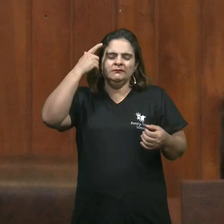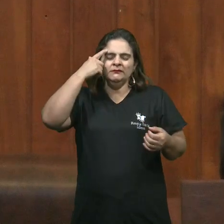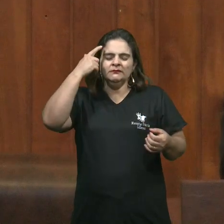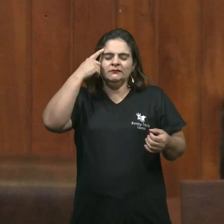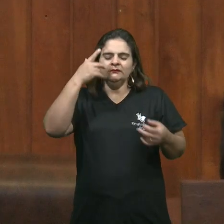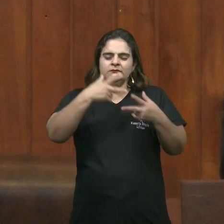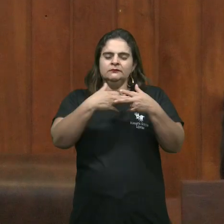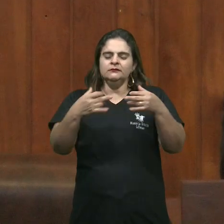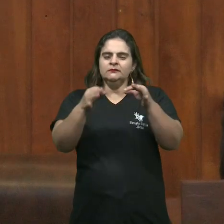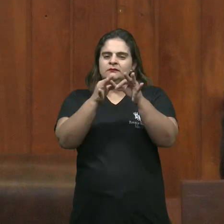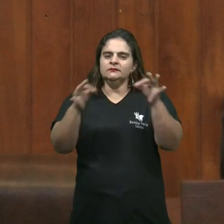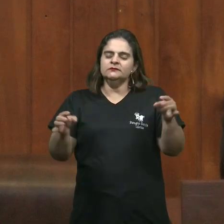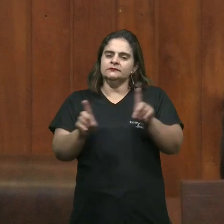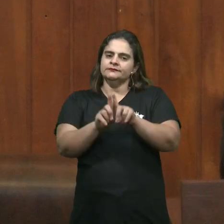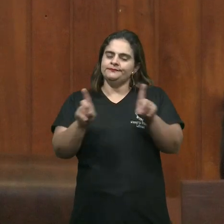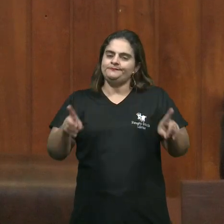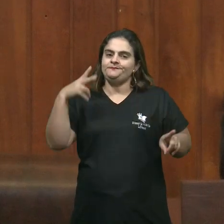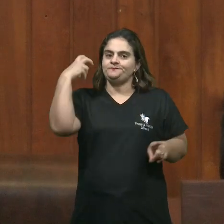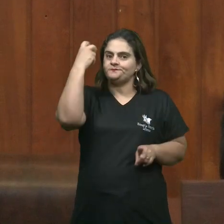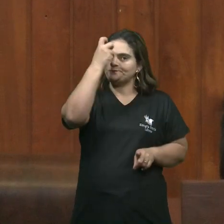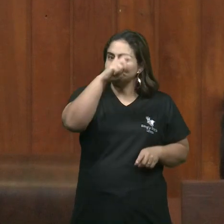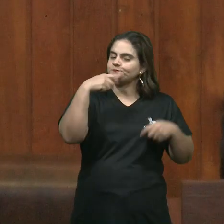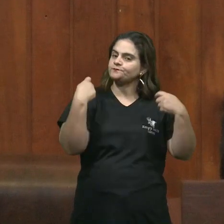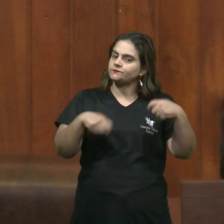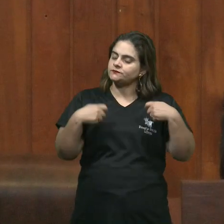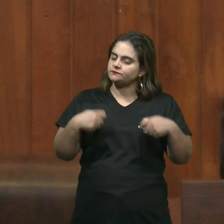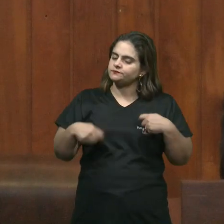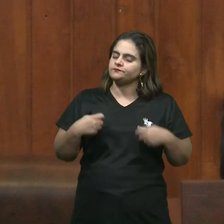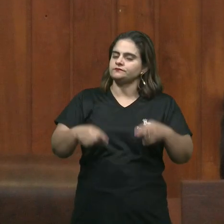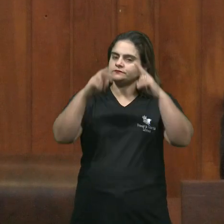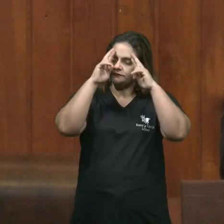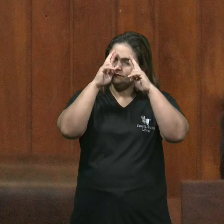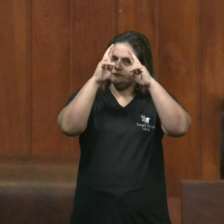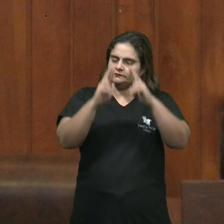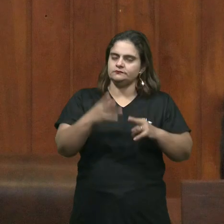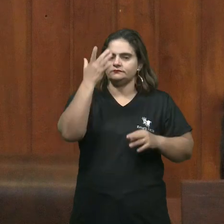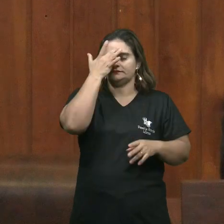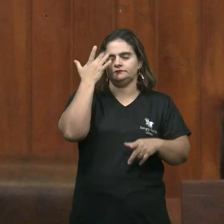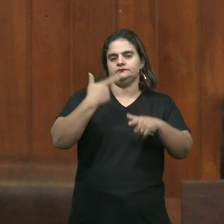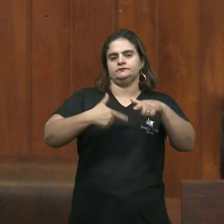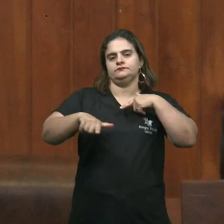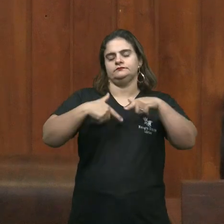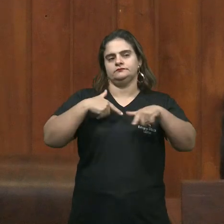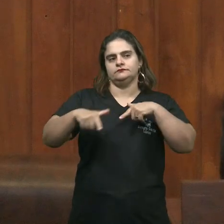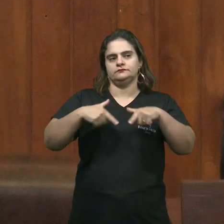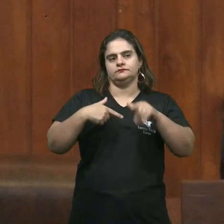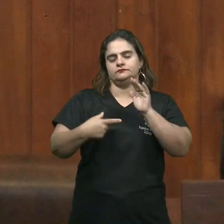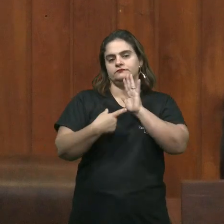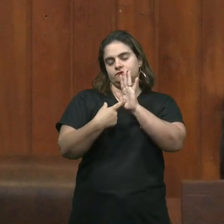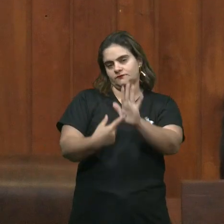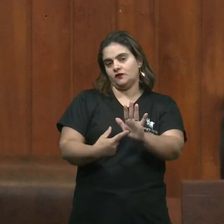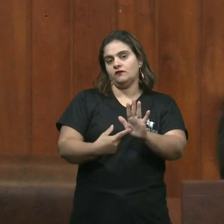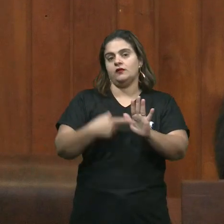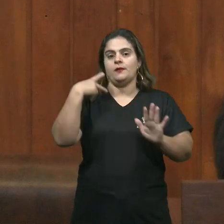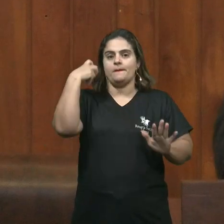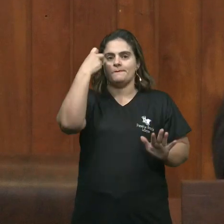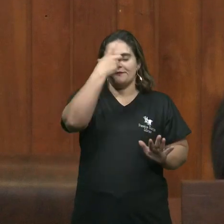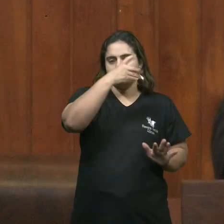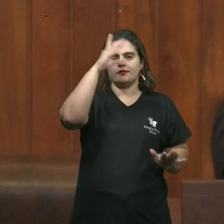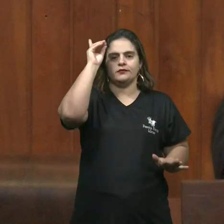se esses prefeitos tivessem vergonha na cara e respeito aos servidores. E eu me refiro aos dois últimos.